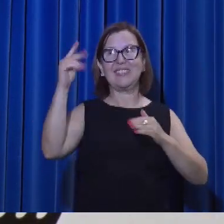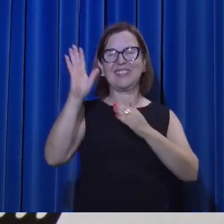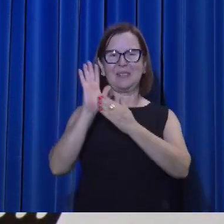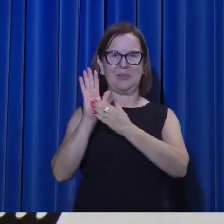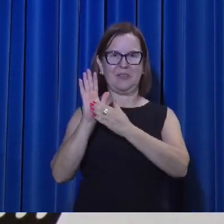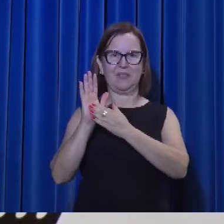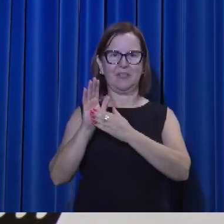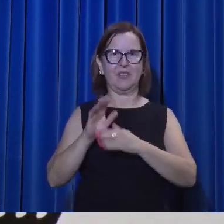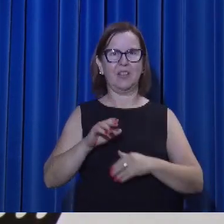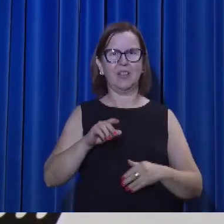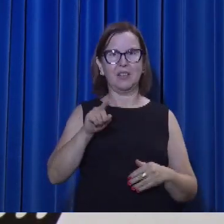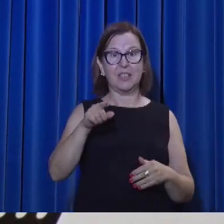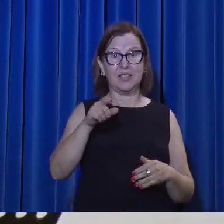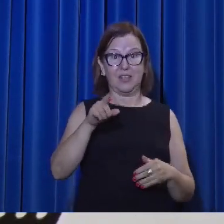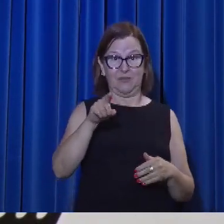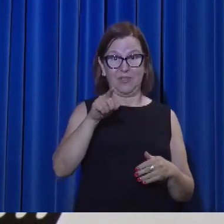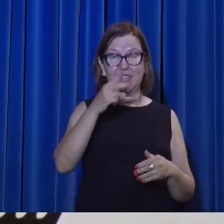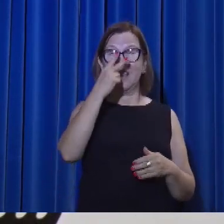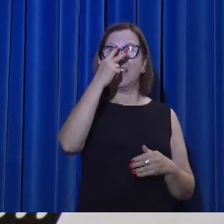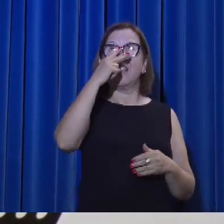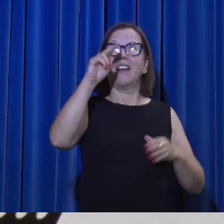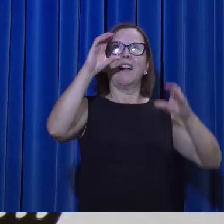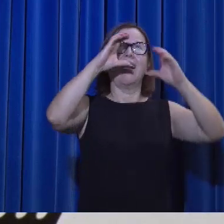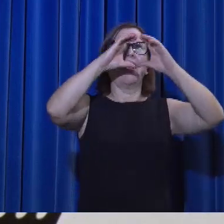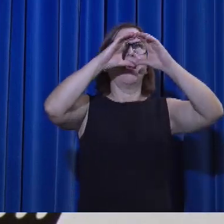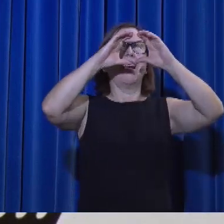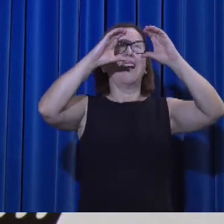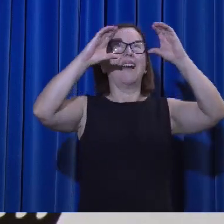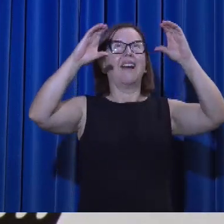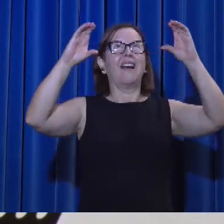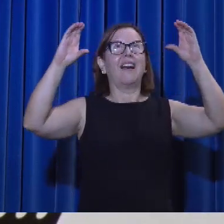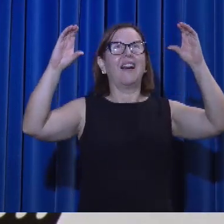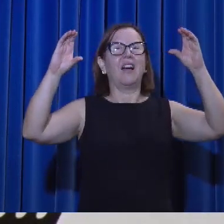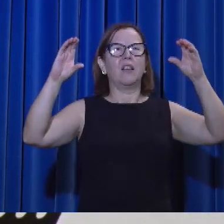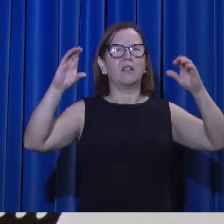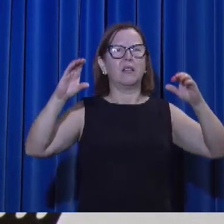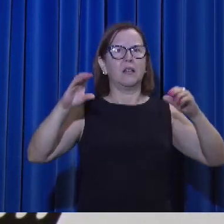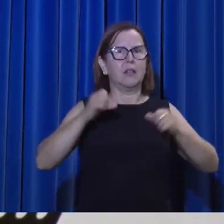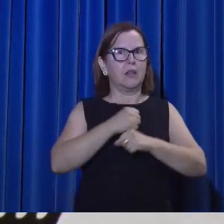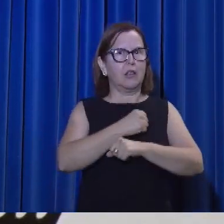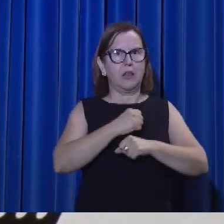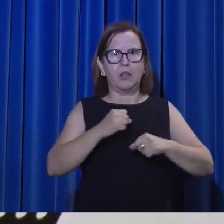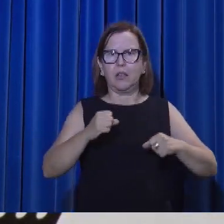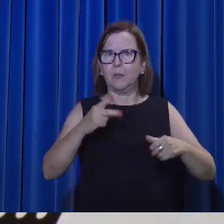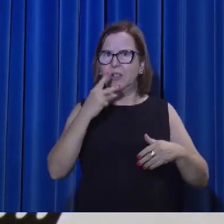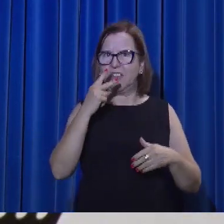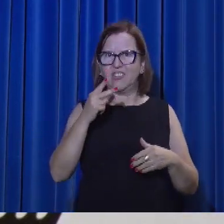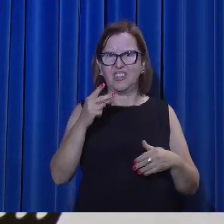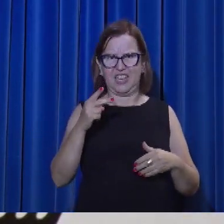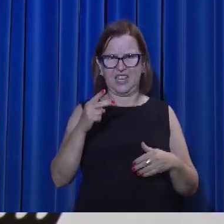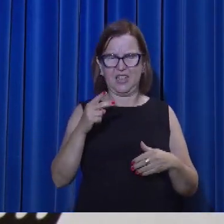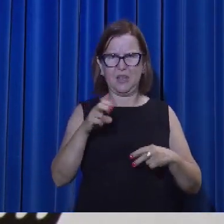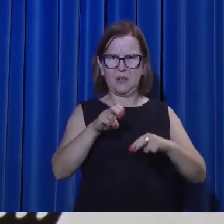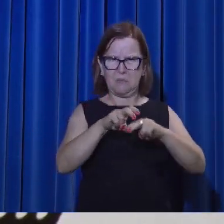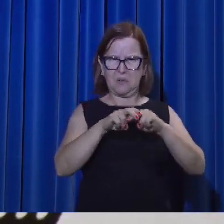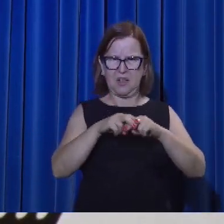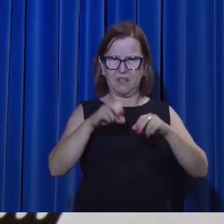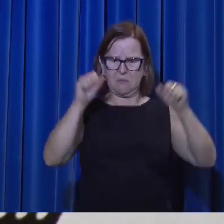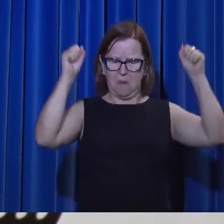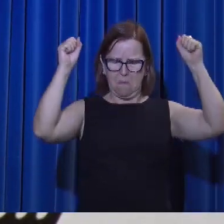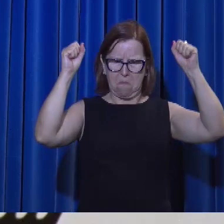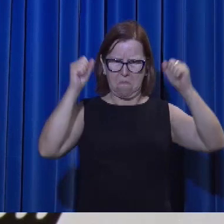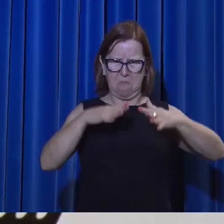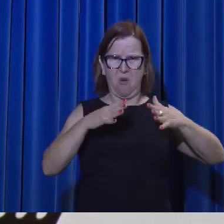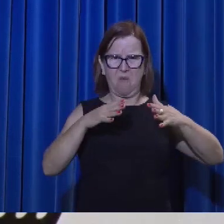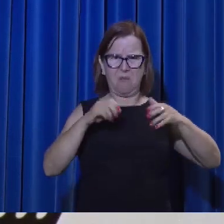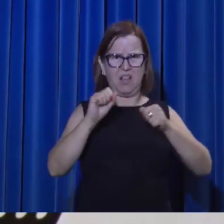para o céu, não tem como você achar que isso aqui veio de uma bomba, meus irmãos. Os céus proclamam